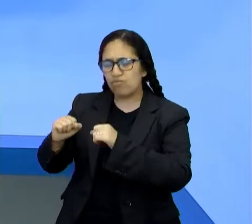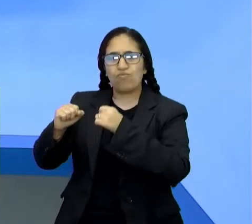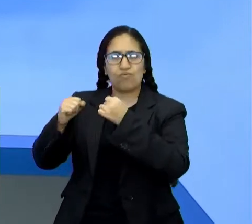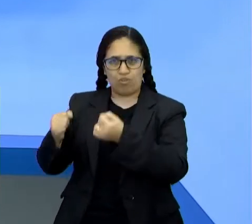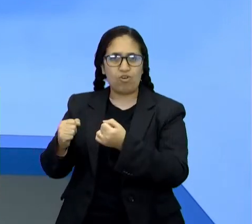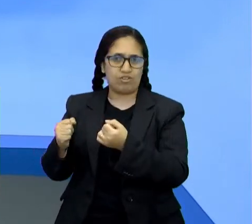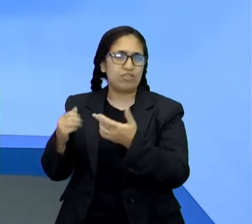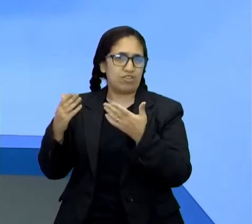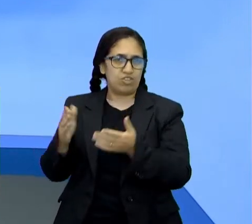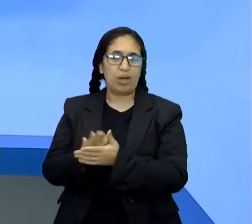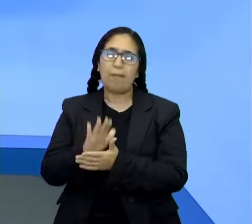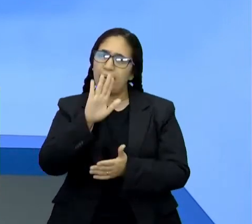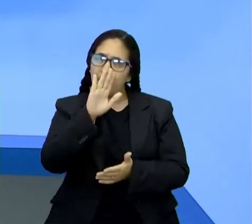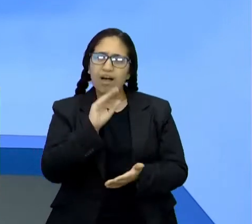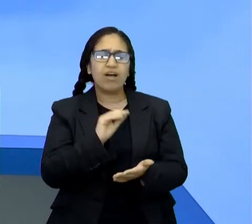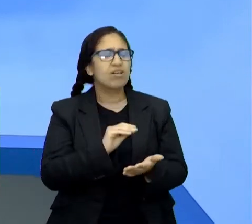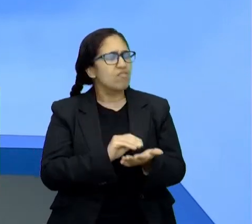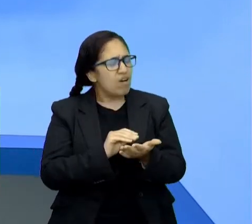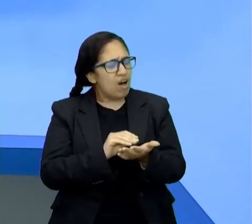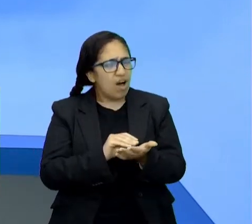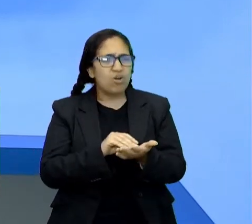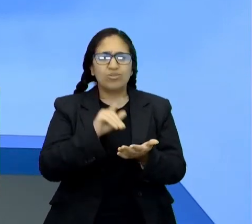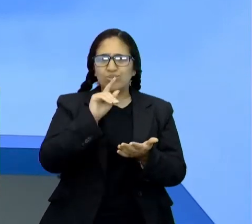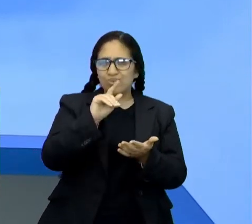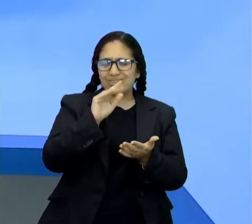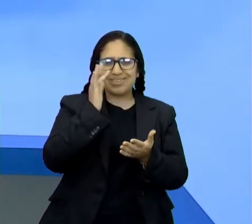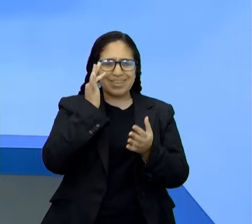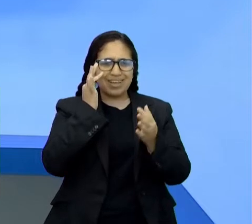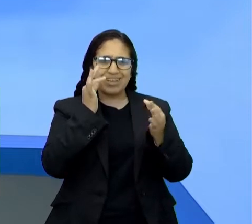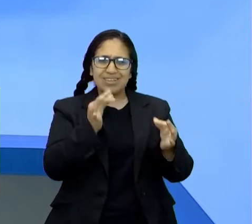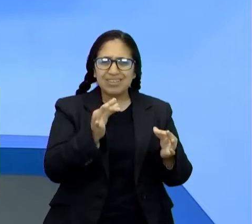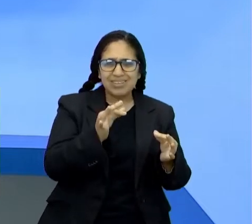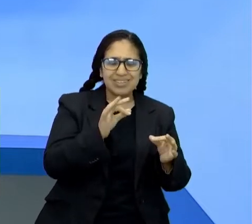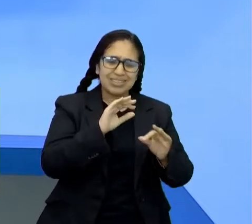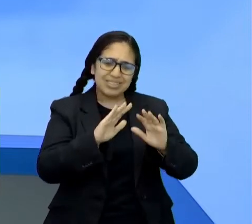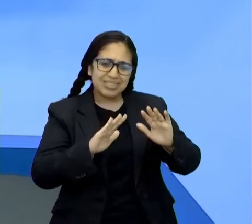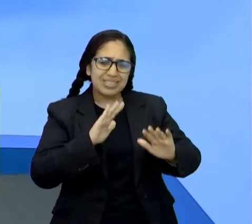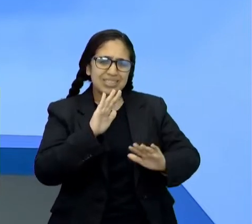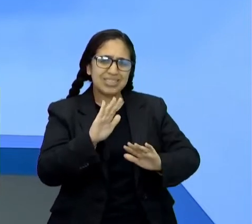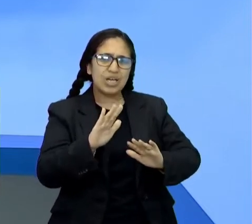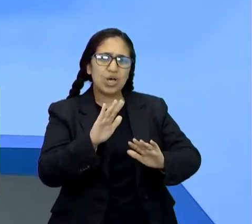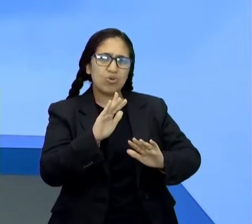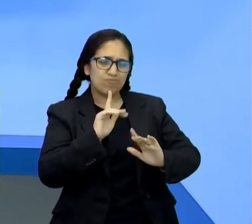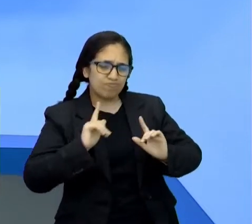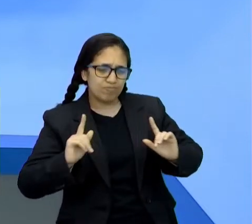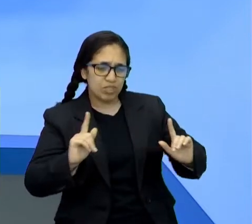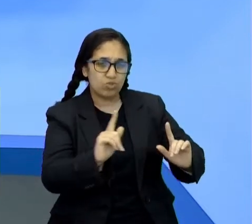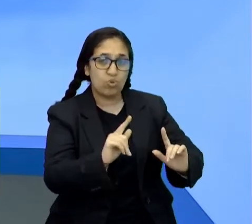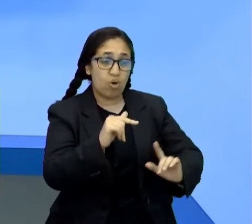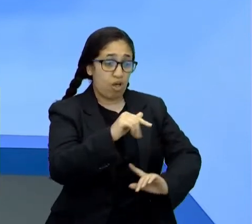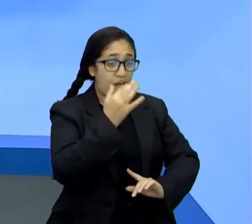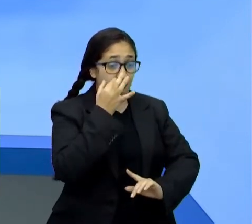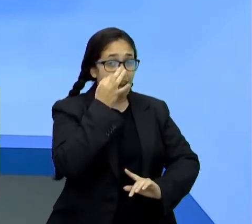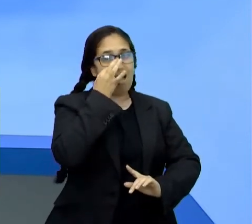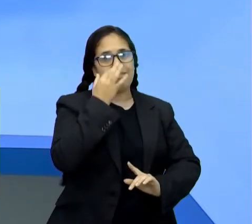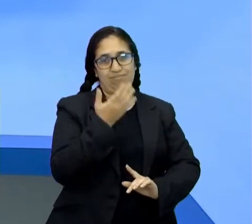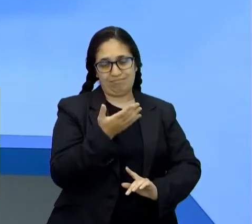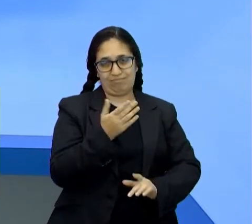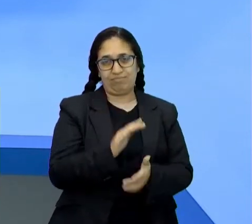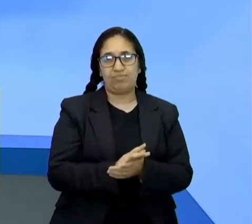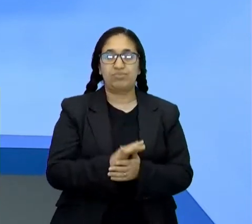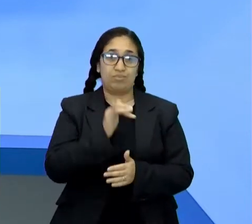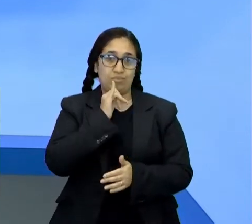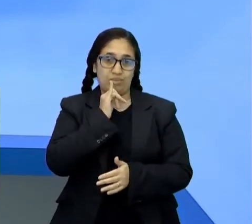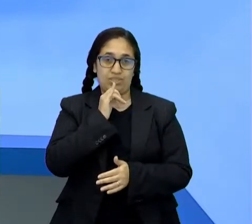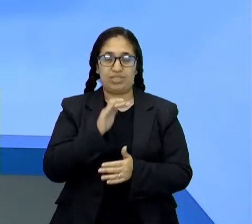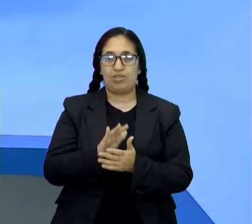que ainda falta é esse cuidado atento para a voz de quem está lá no local. Sim. Por exemplo, quando eu